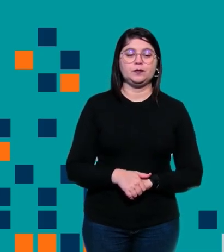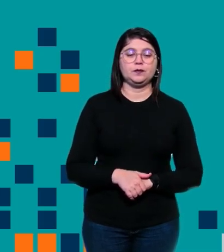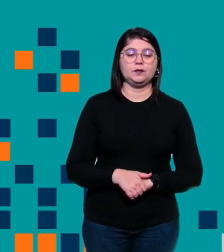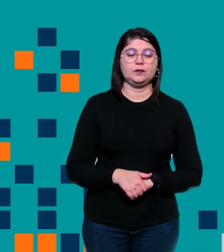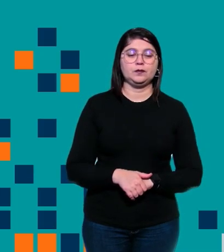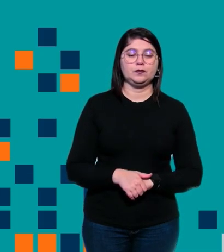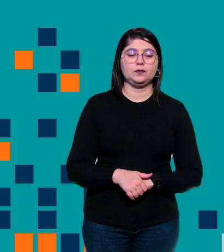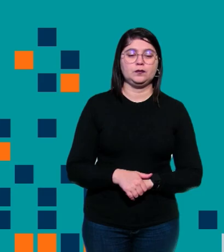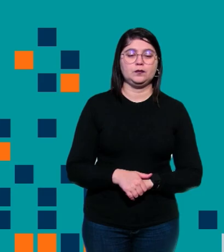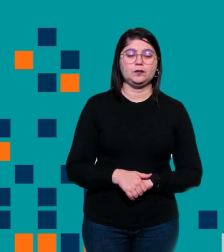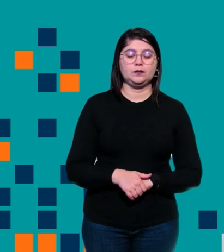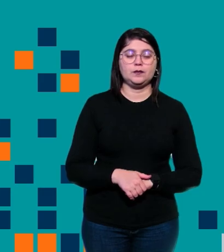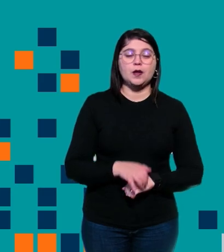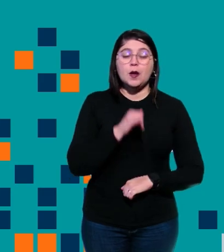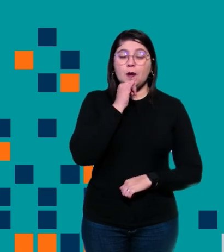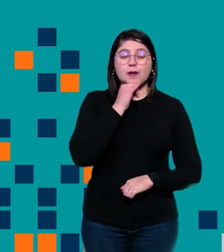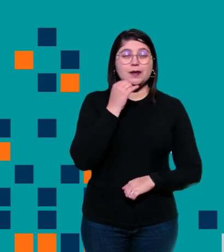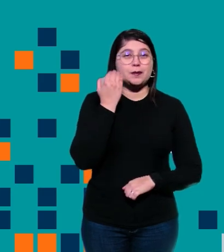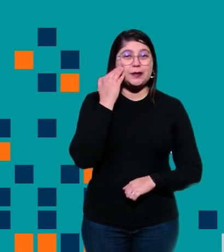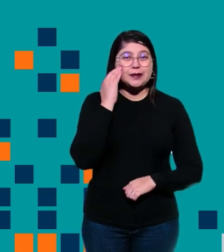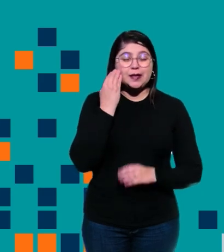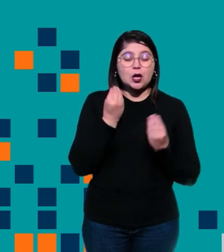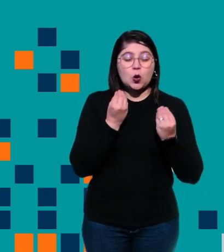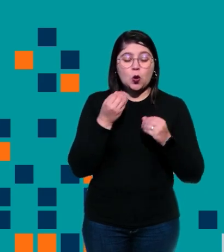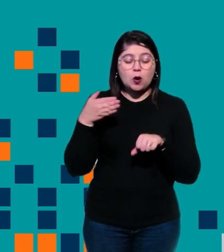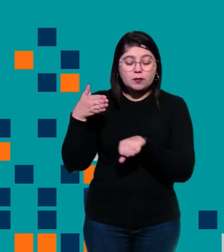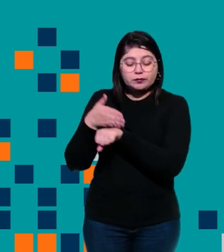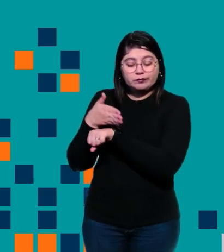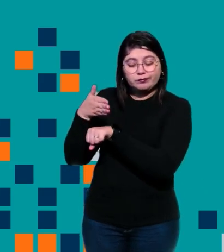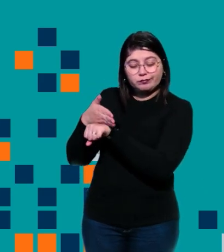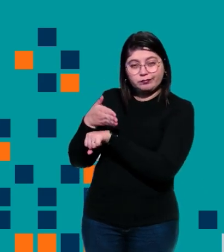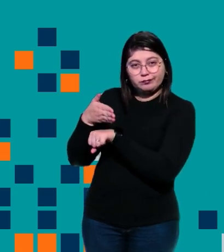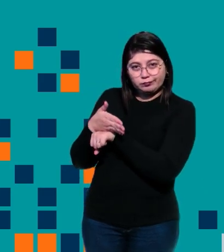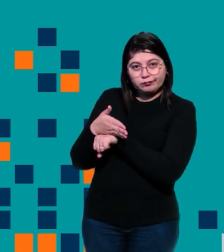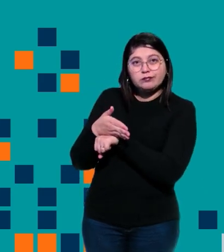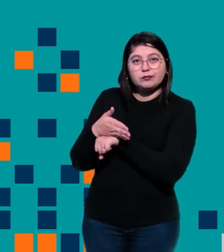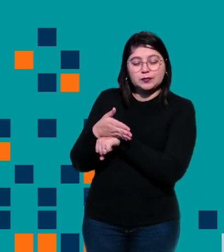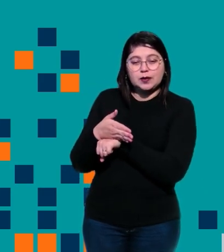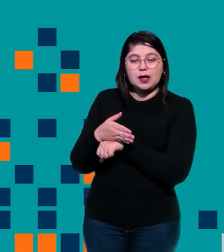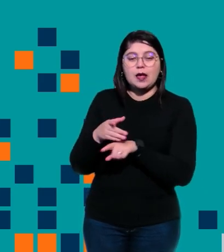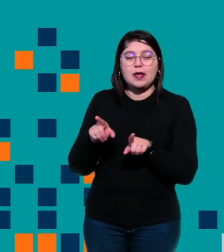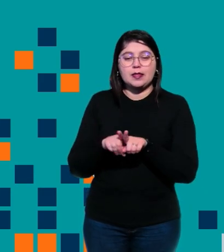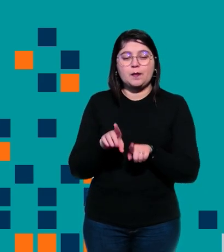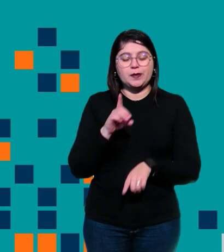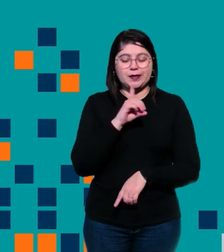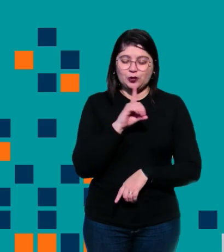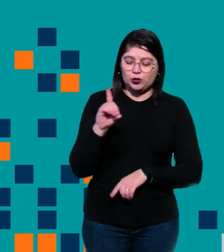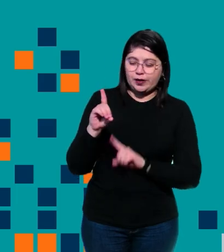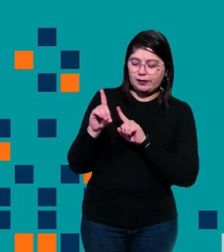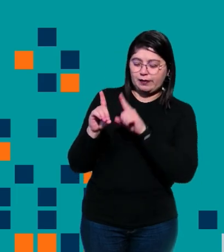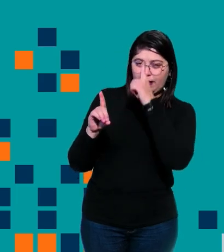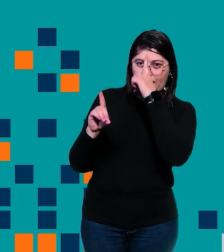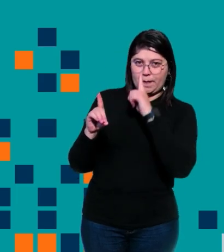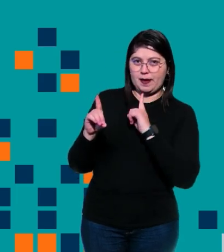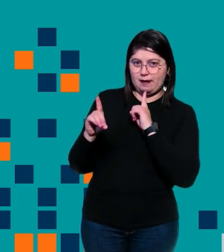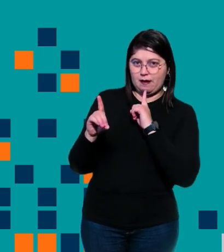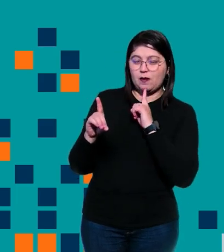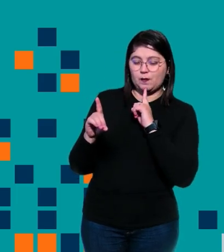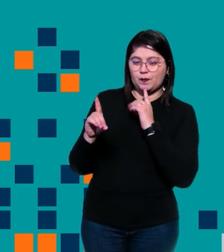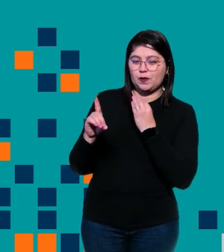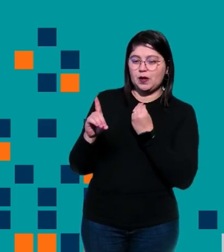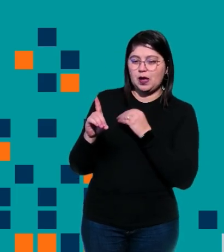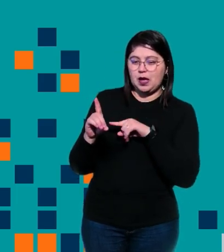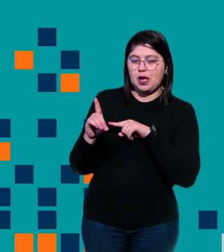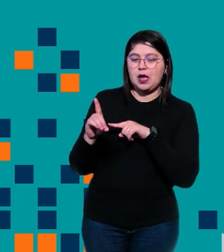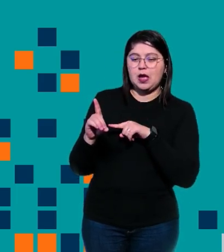A circulação, o acesso dos visitantes. Definimos que o palacete do Dom João à direita, em amarelo, seriam